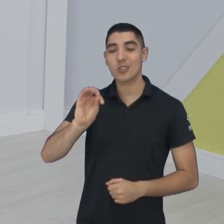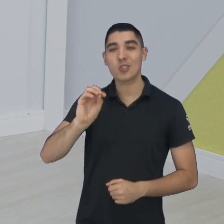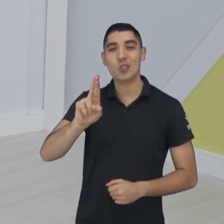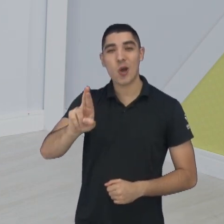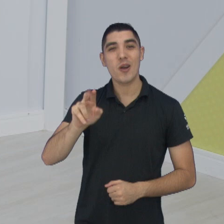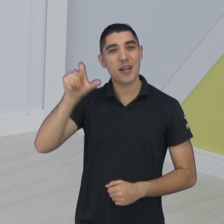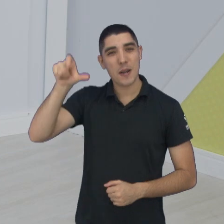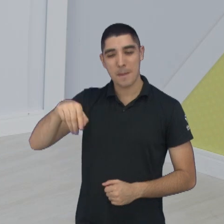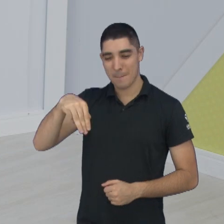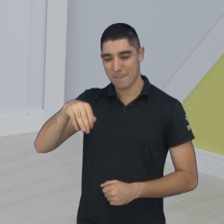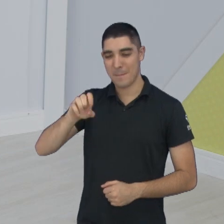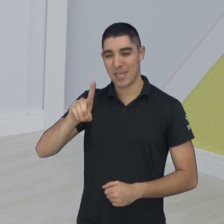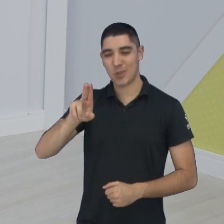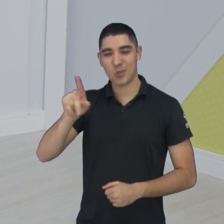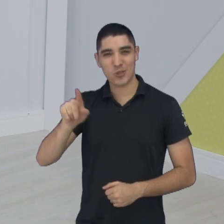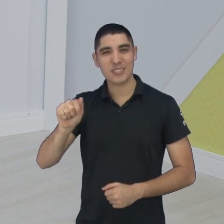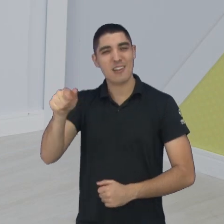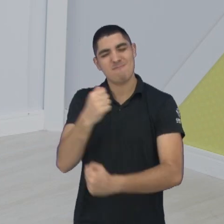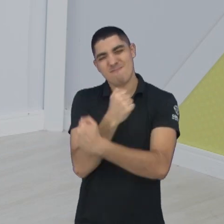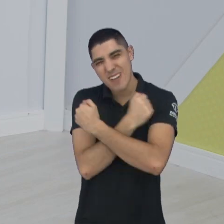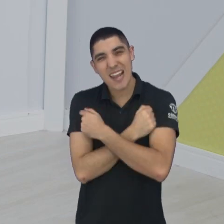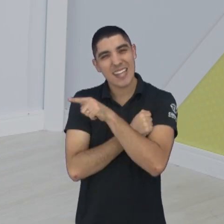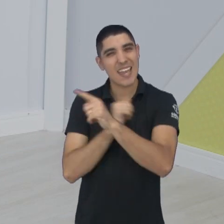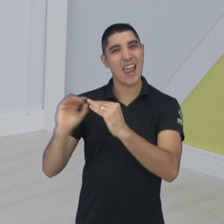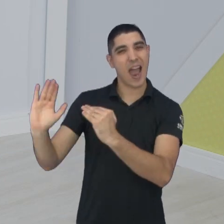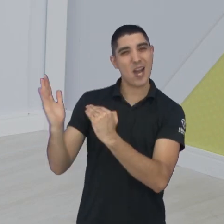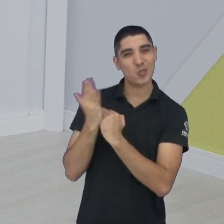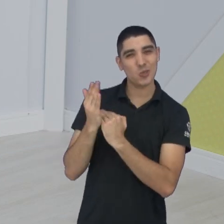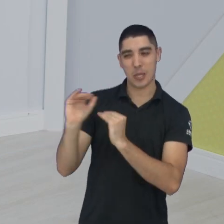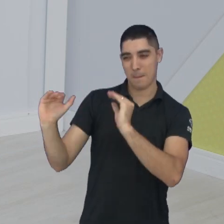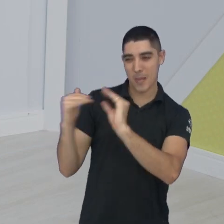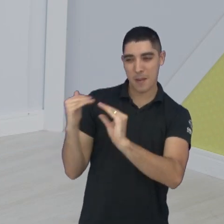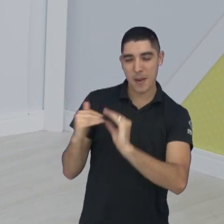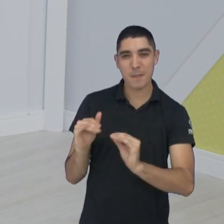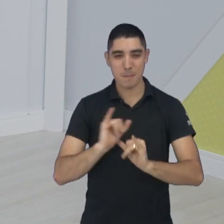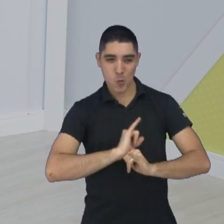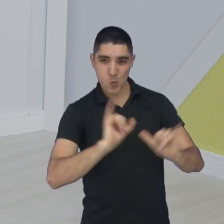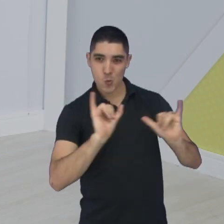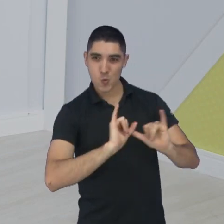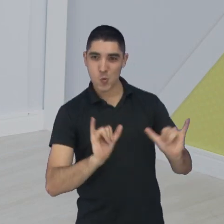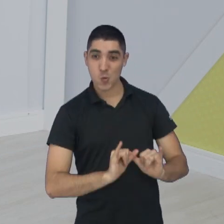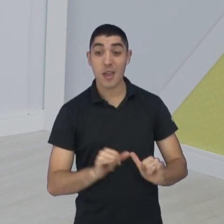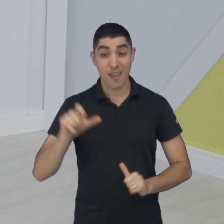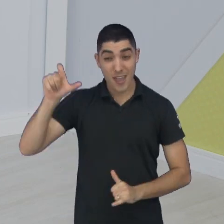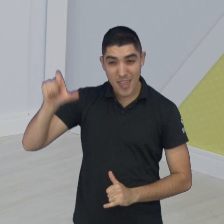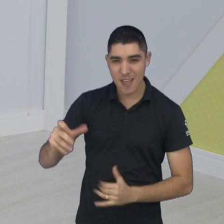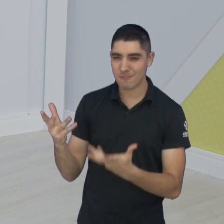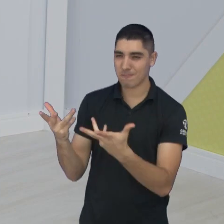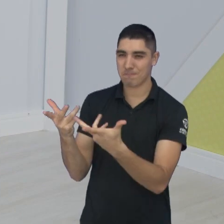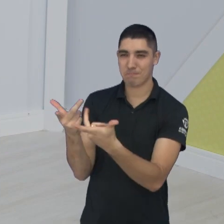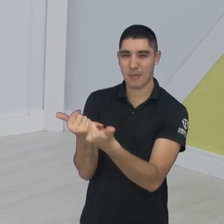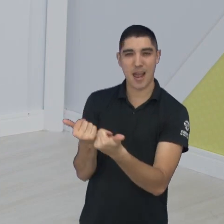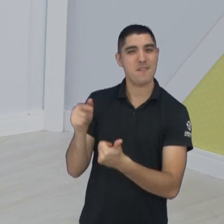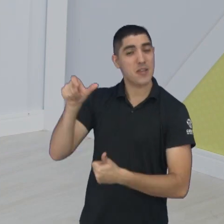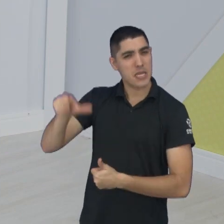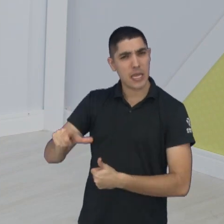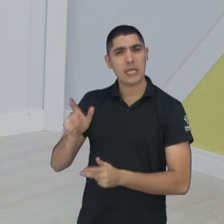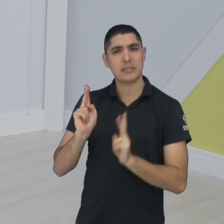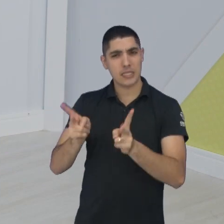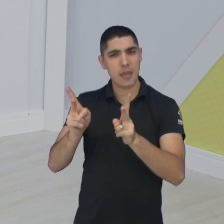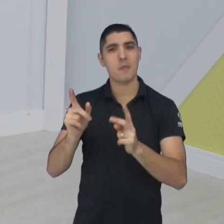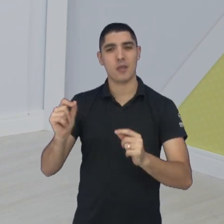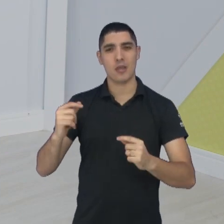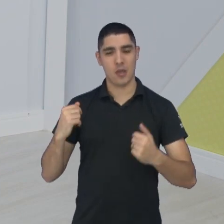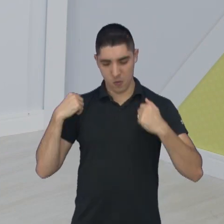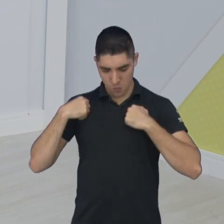grande Castor Medusa, que auxilia a gente aqui na divulgação também da Copa Capivara. O Castor Medusa, que é uma figuraça, ele corre tudo aí por aí, vestido com